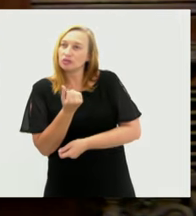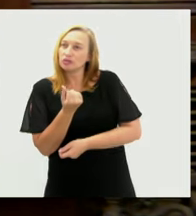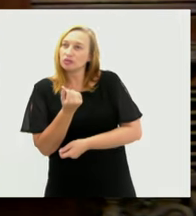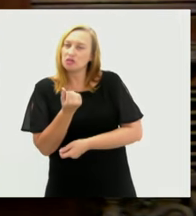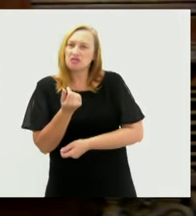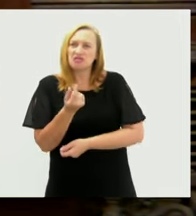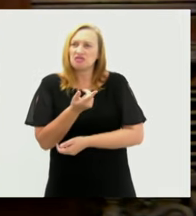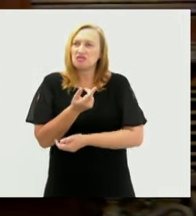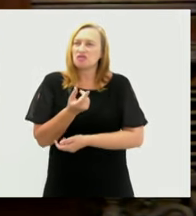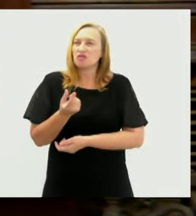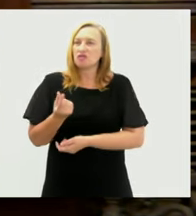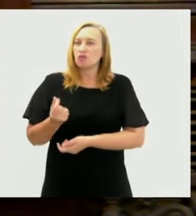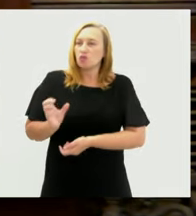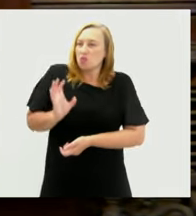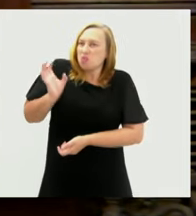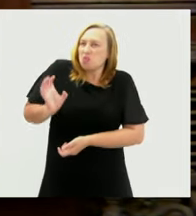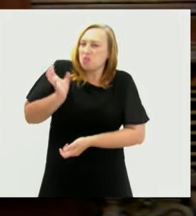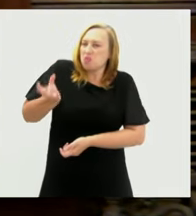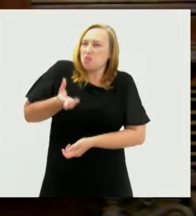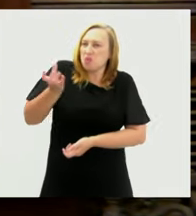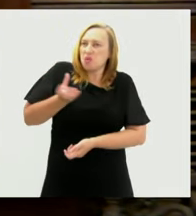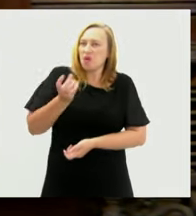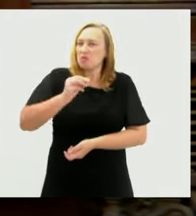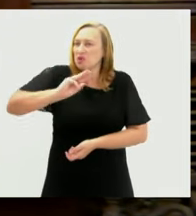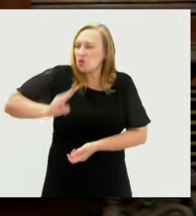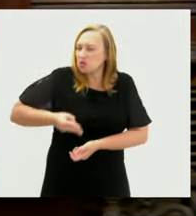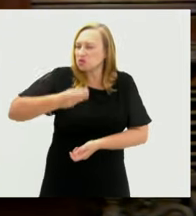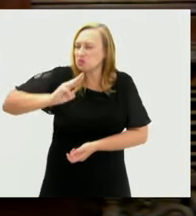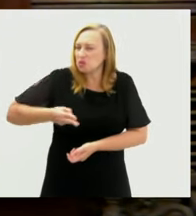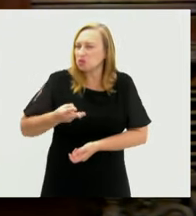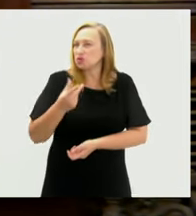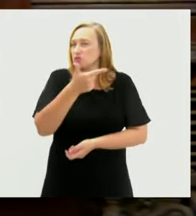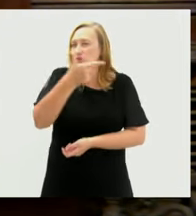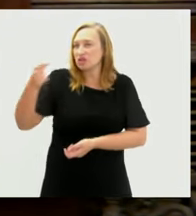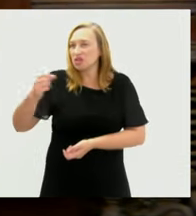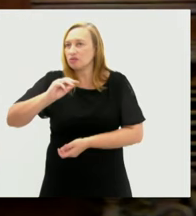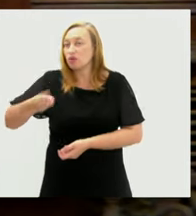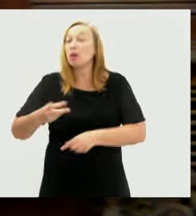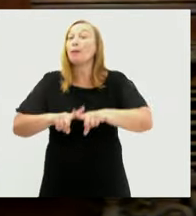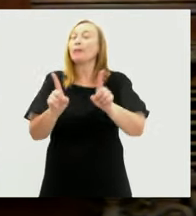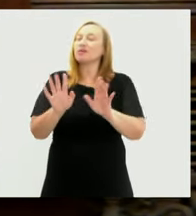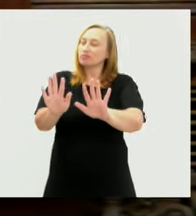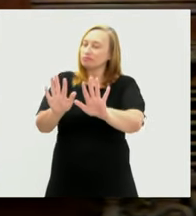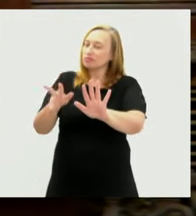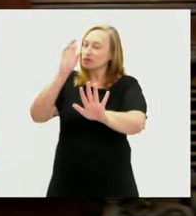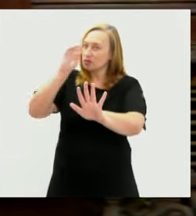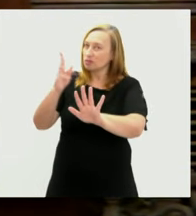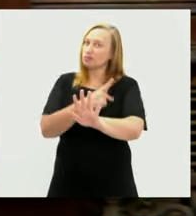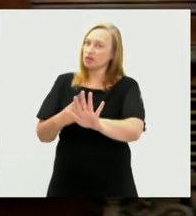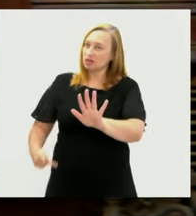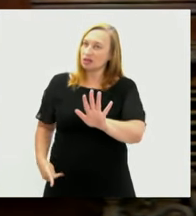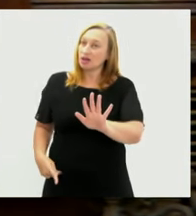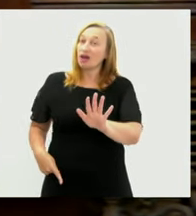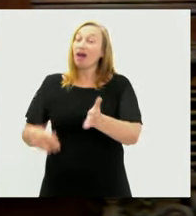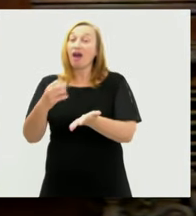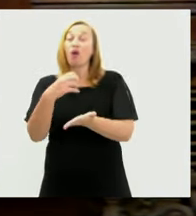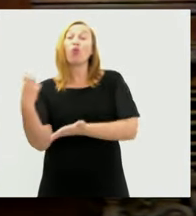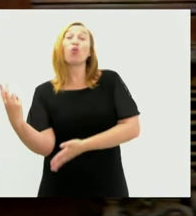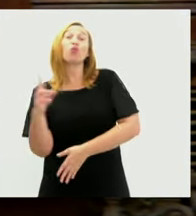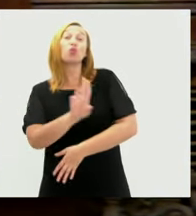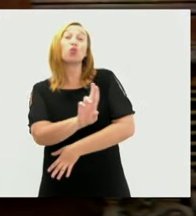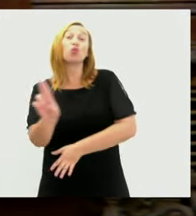milhões. Chegando a quase 200 milhões arrecadados pelas cantinas. Só que, presidente, a empresa que foi contratada para